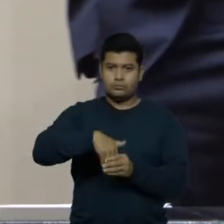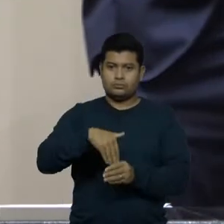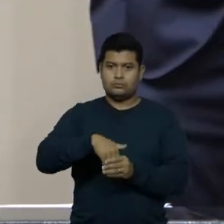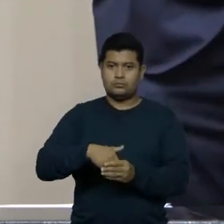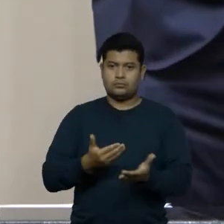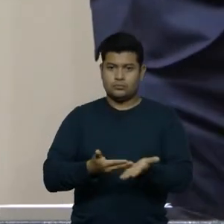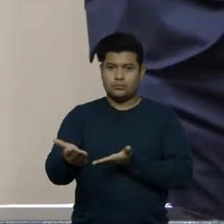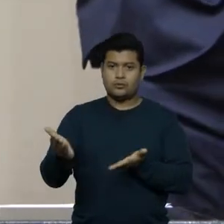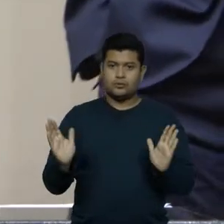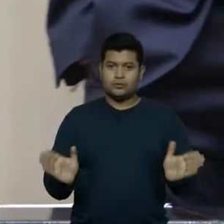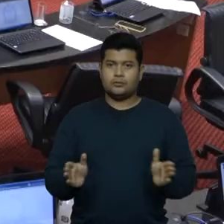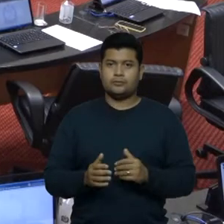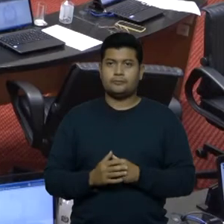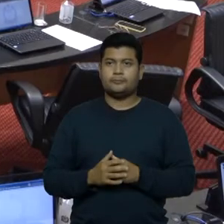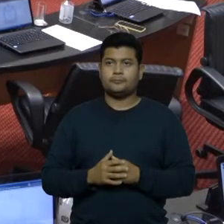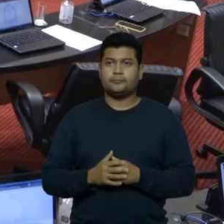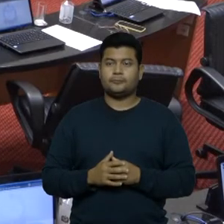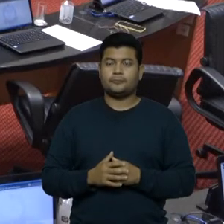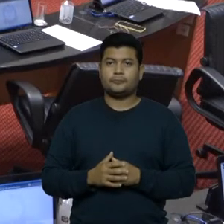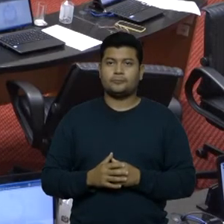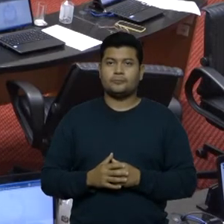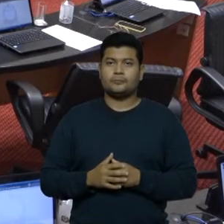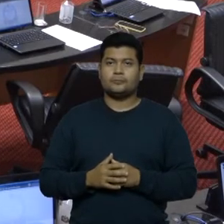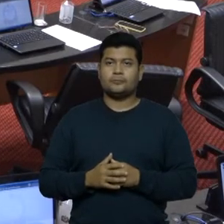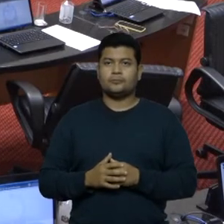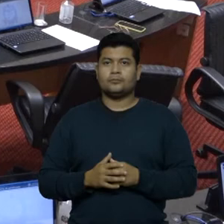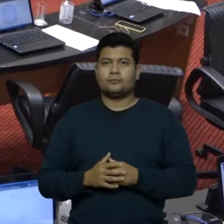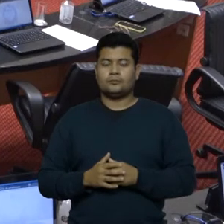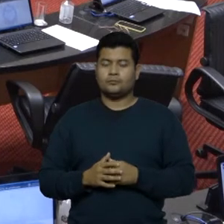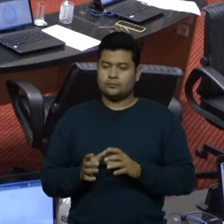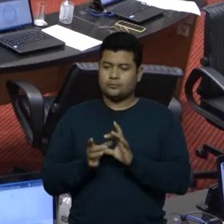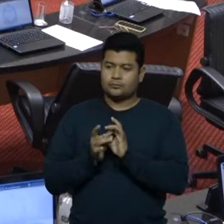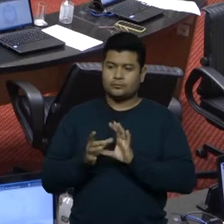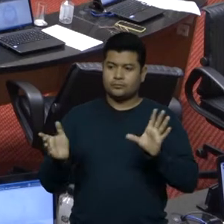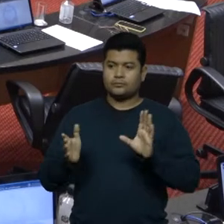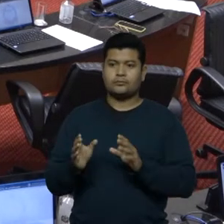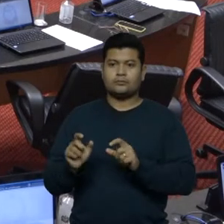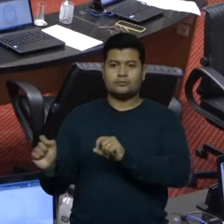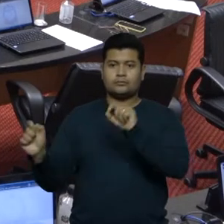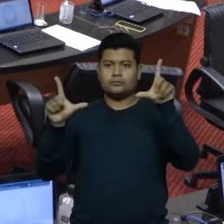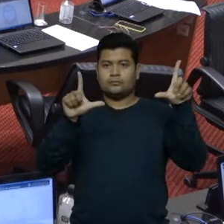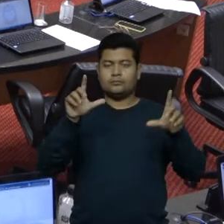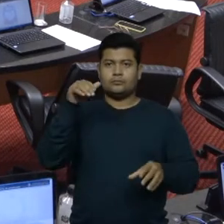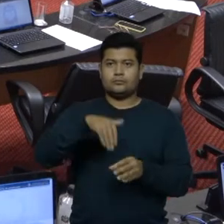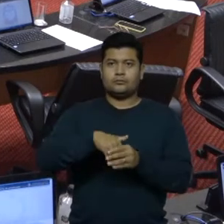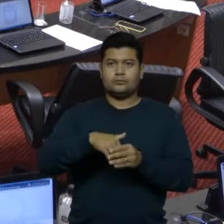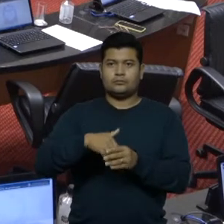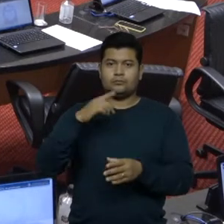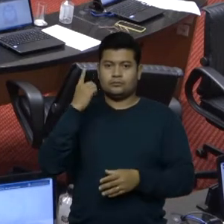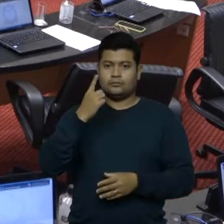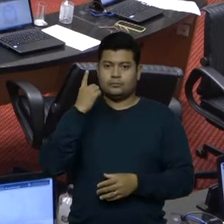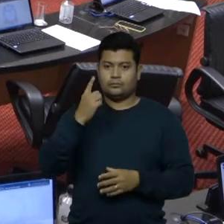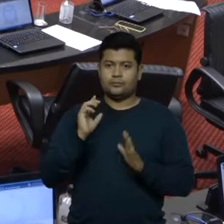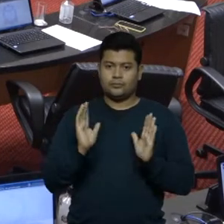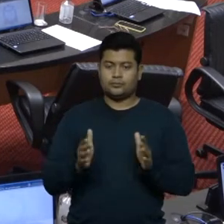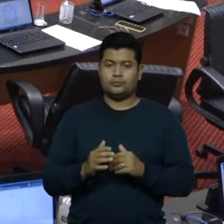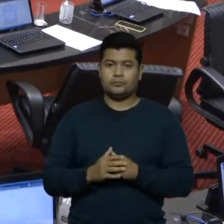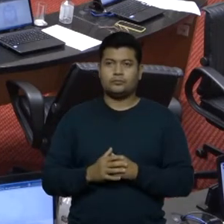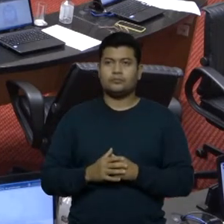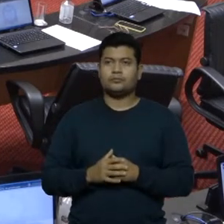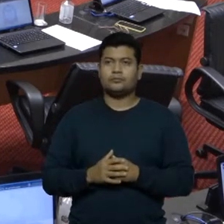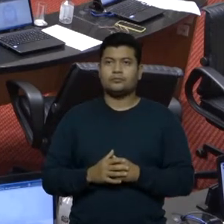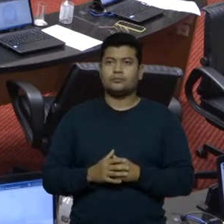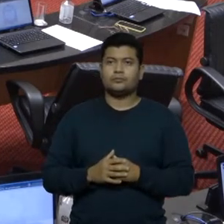termino que seja aberto o pai Neto deputados pelo CD no seu direito de volta o deputado